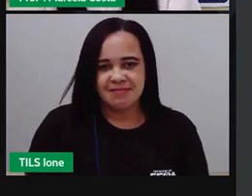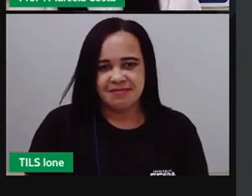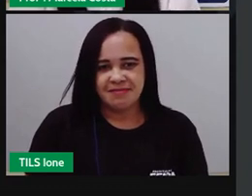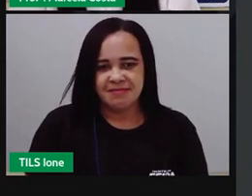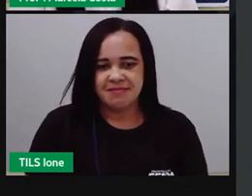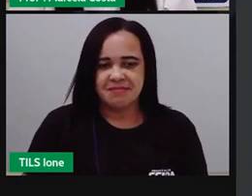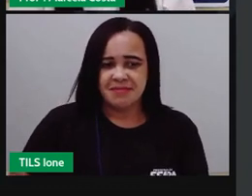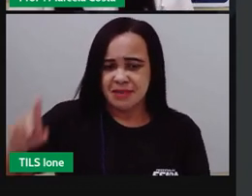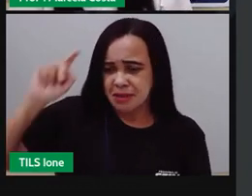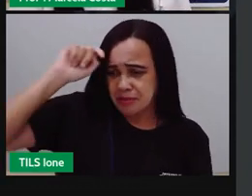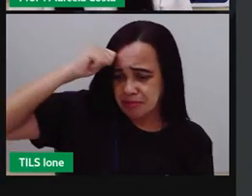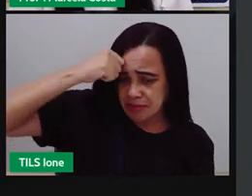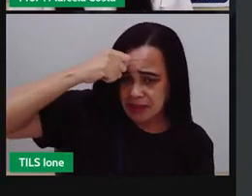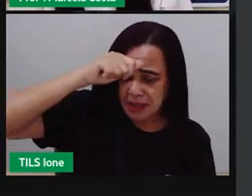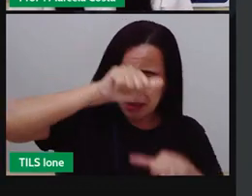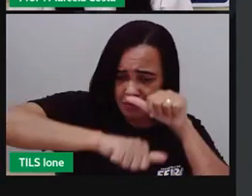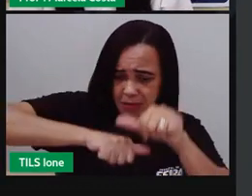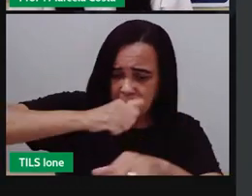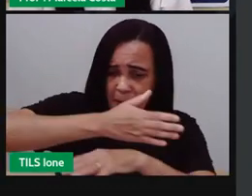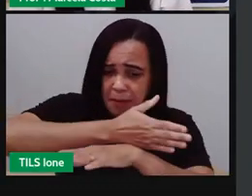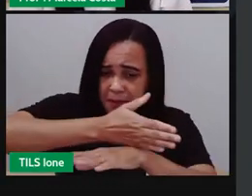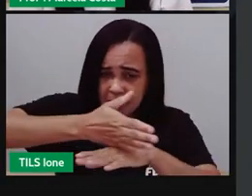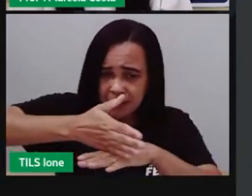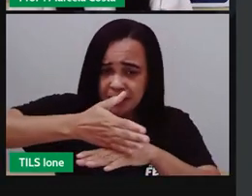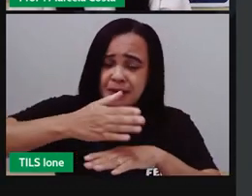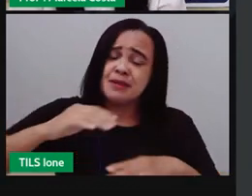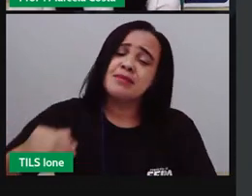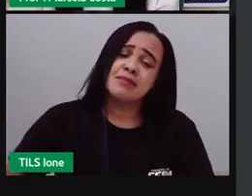Mudou de preto para branco.